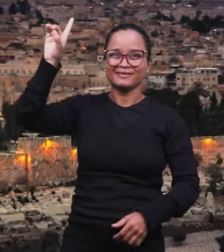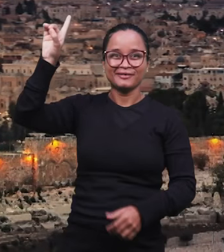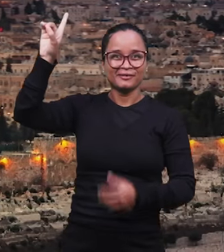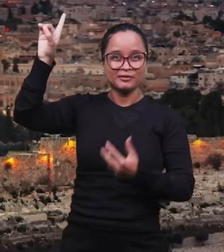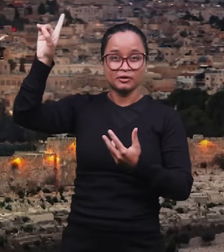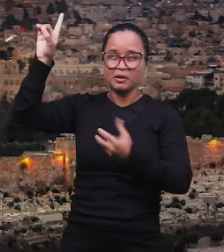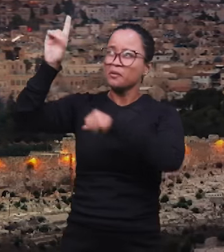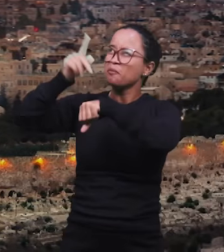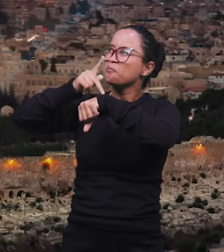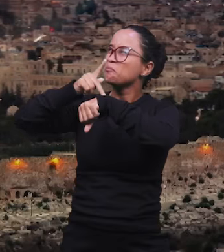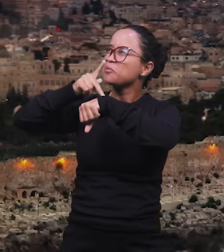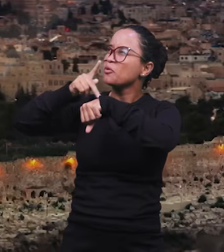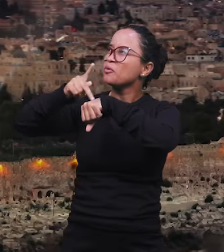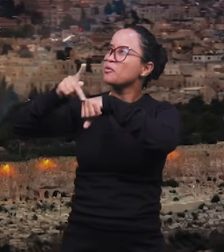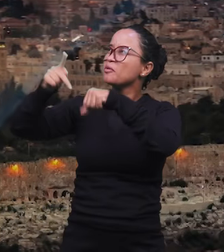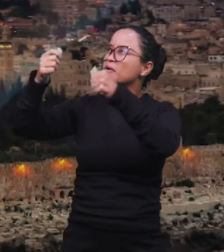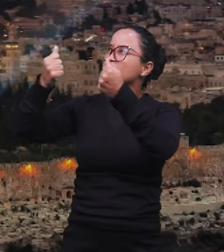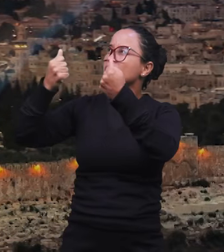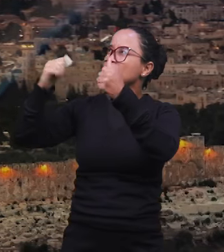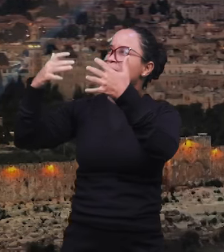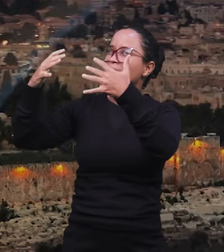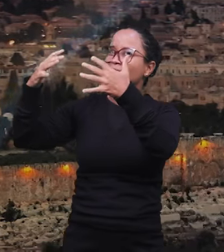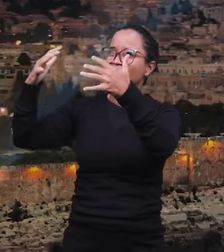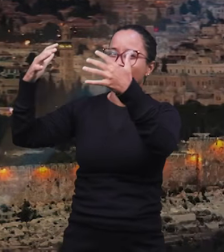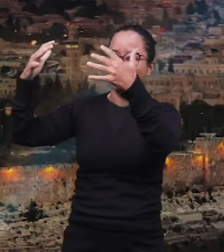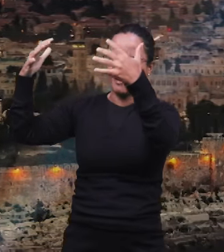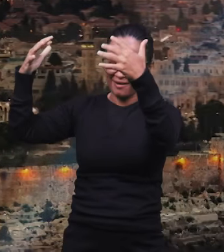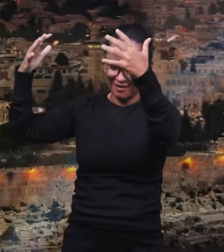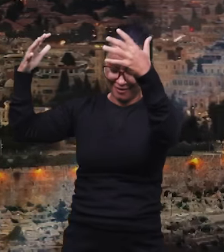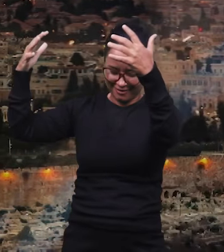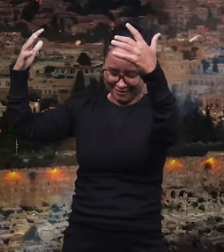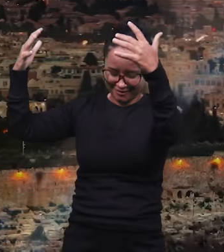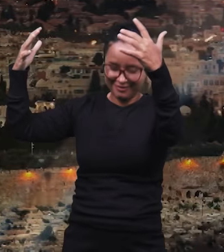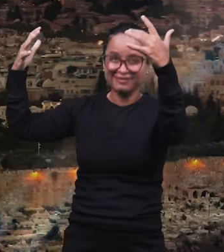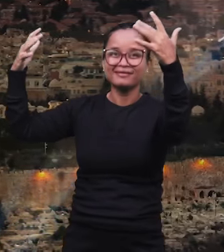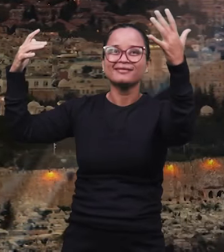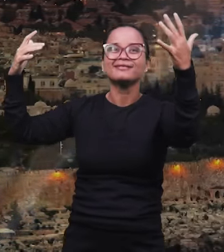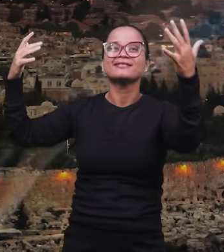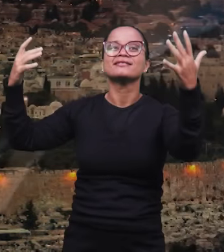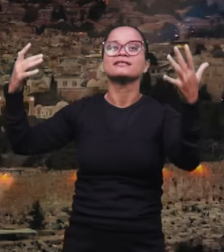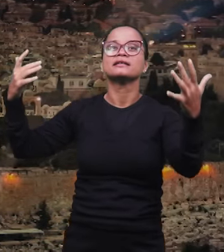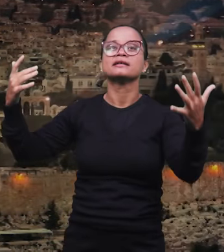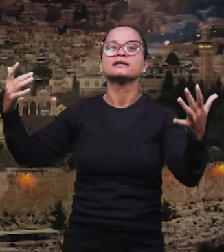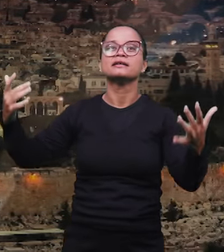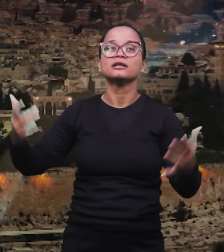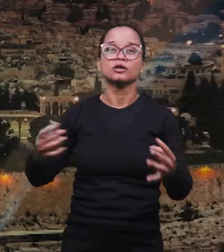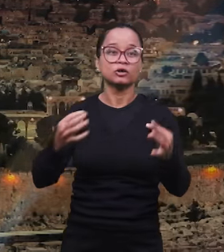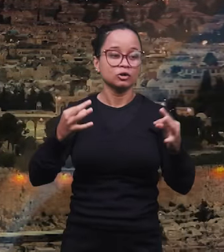muito pura em seu brilhar.